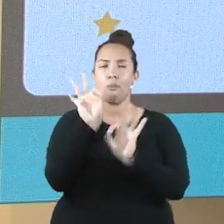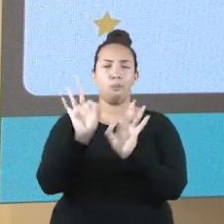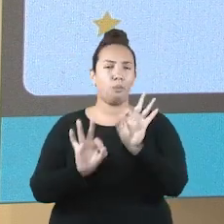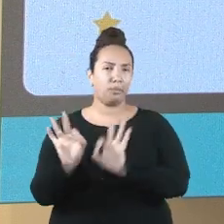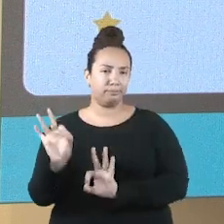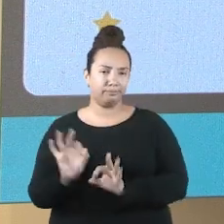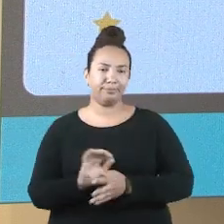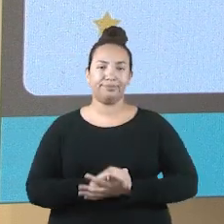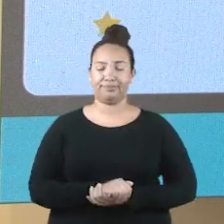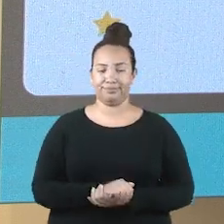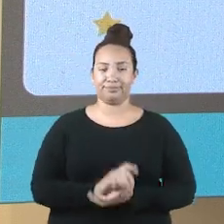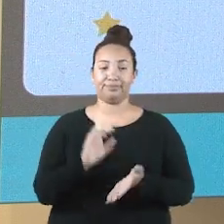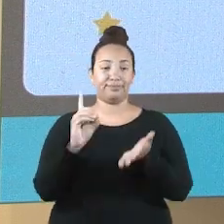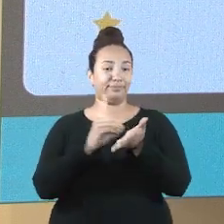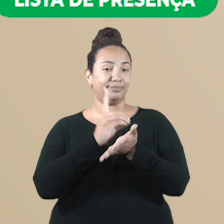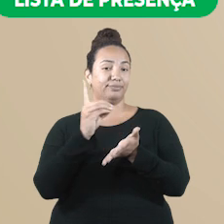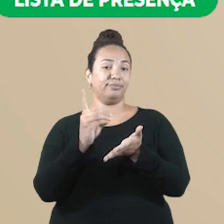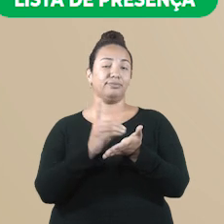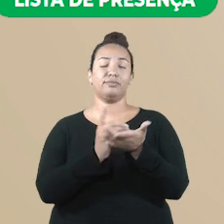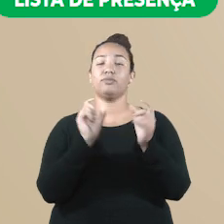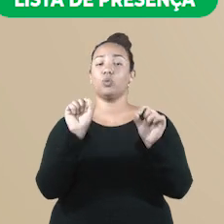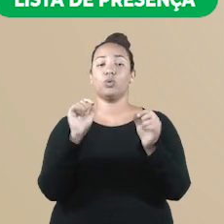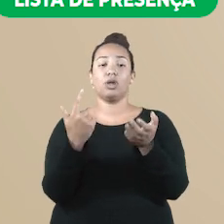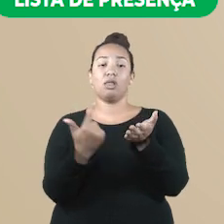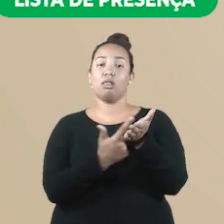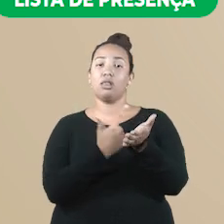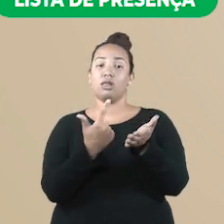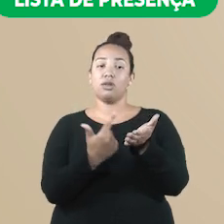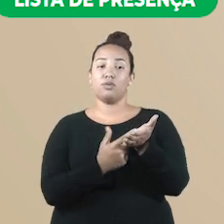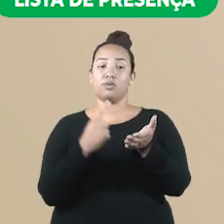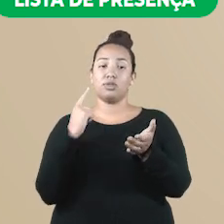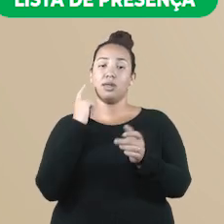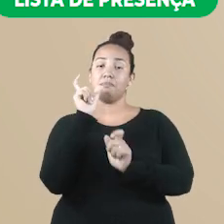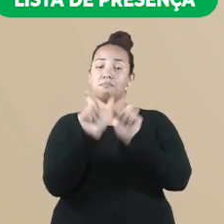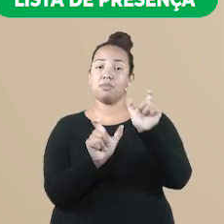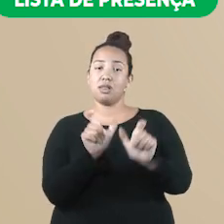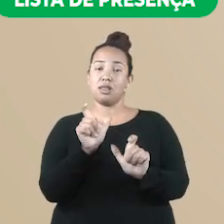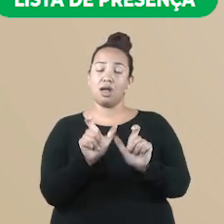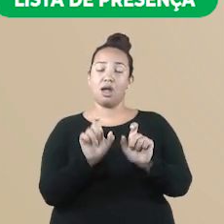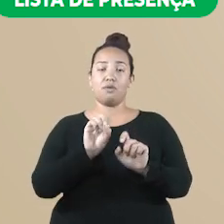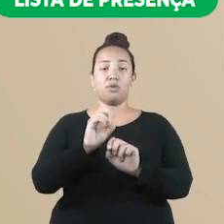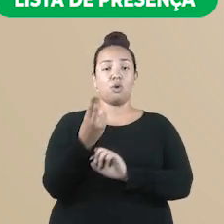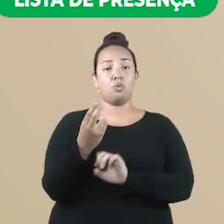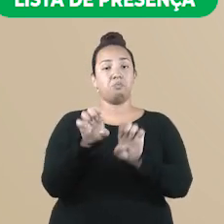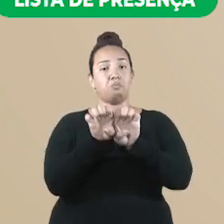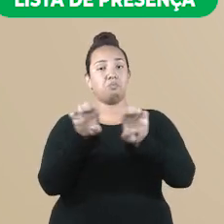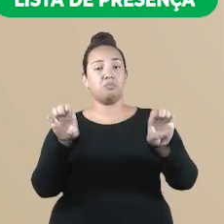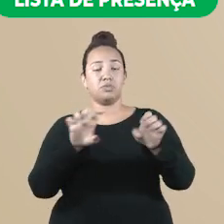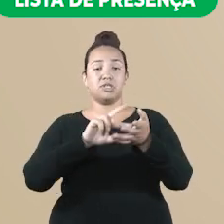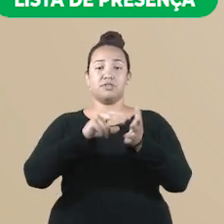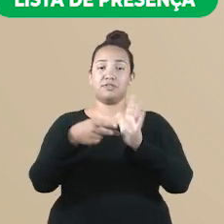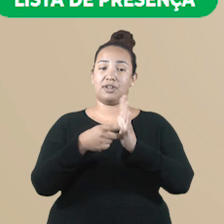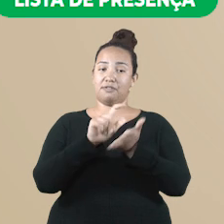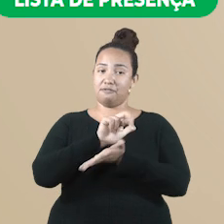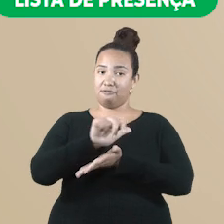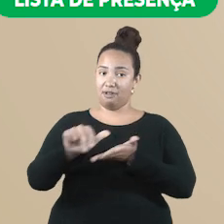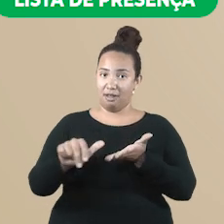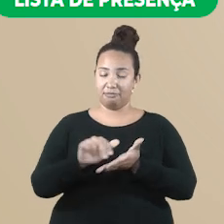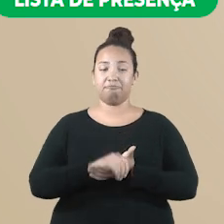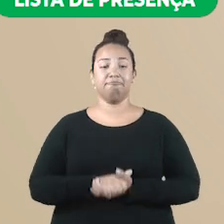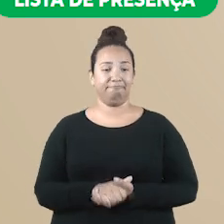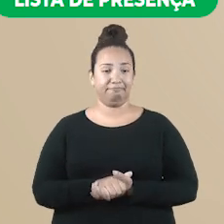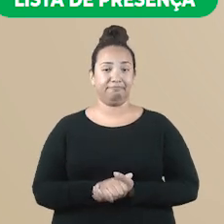e como ele é organizado. Os dicionários são livros que guardam o significado de palavras e